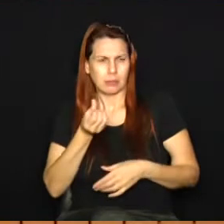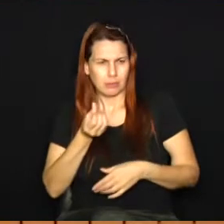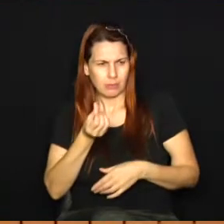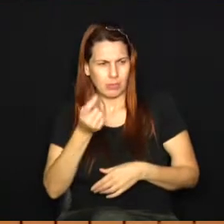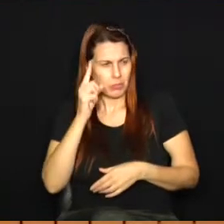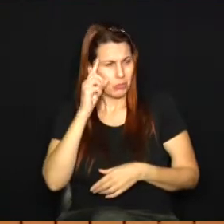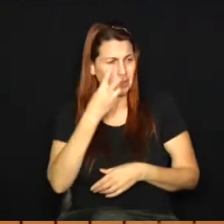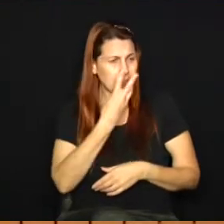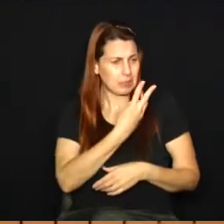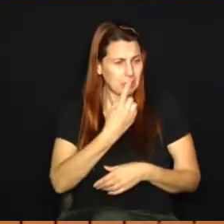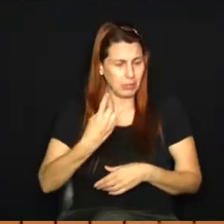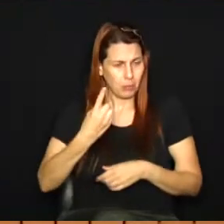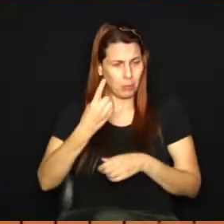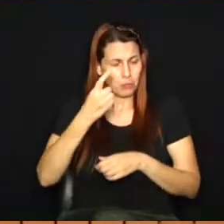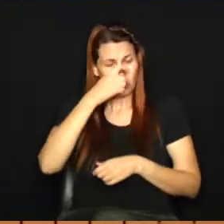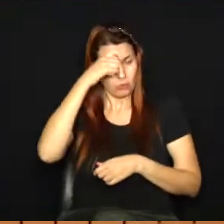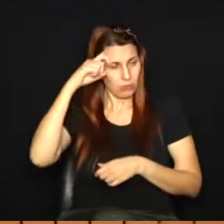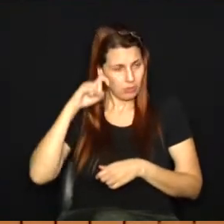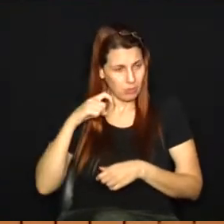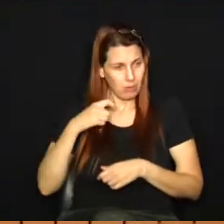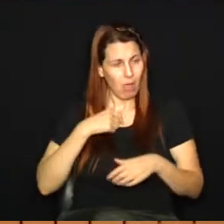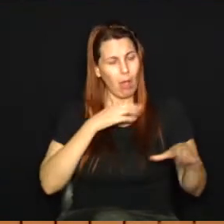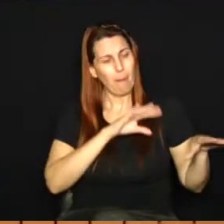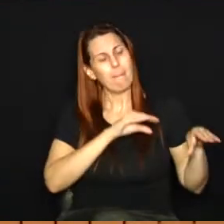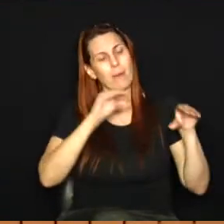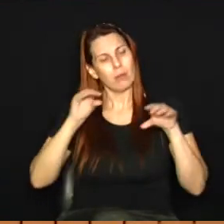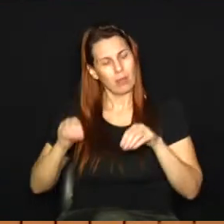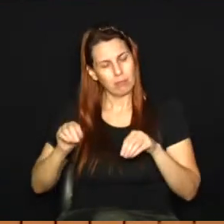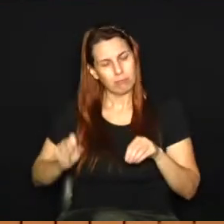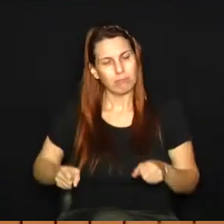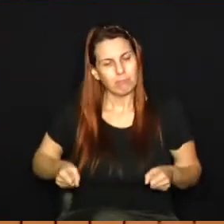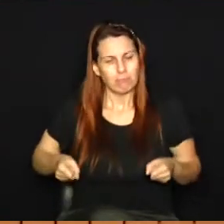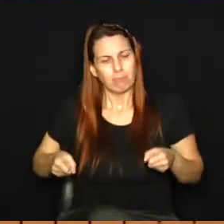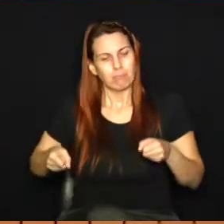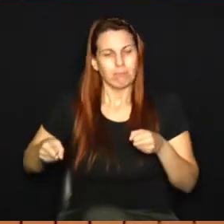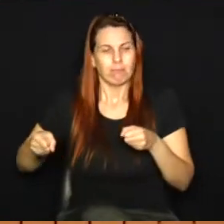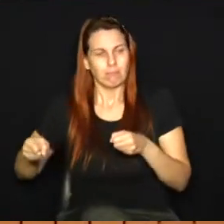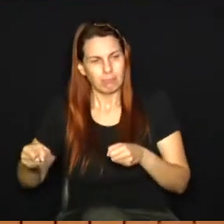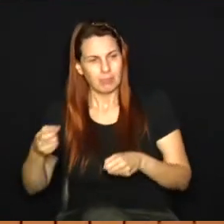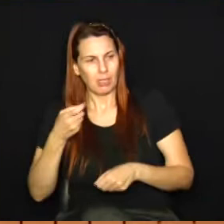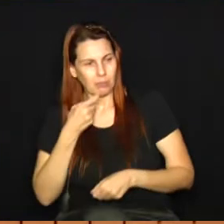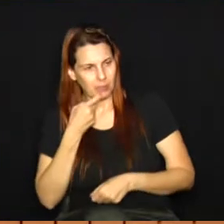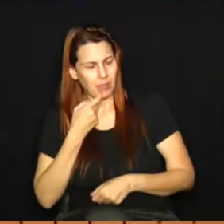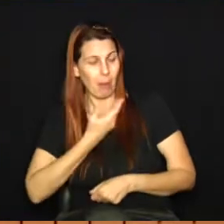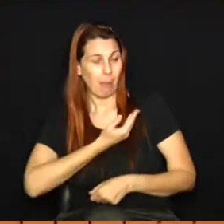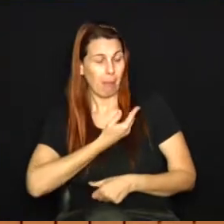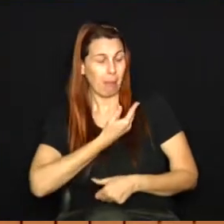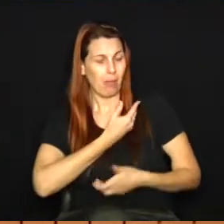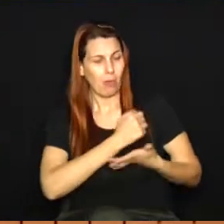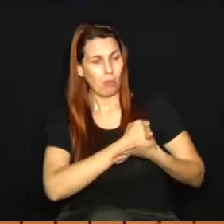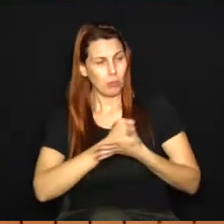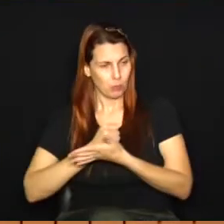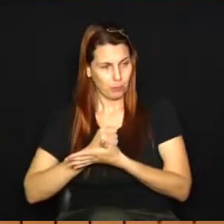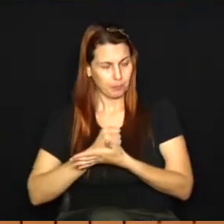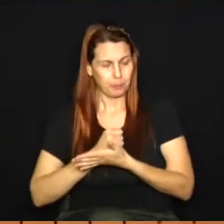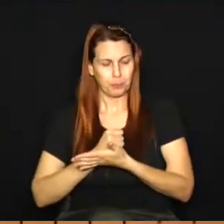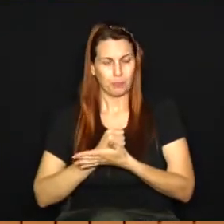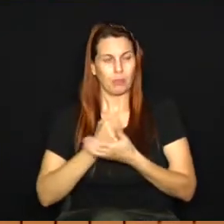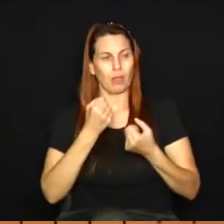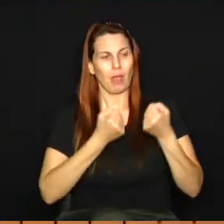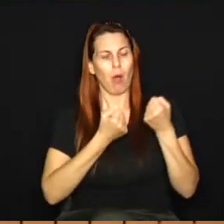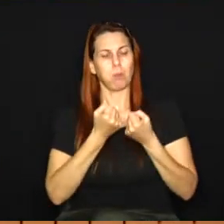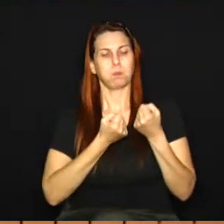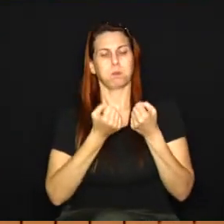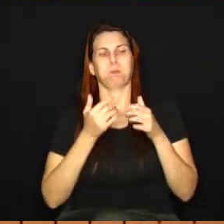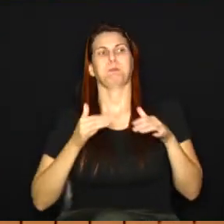de janeiro, eu vim para Campinas e Malicuia. Um amigo me trouxe e o carro veio